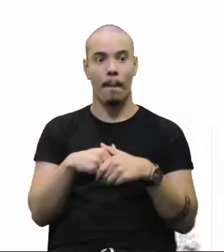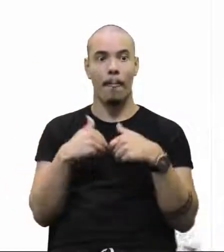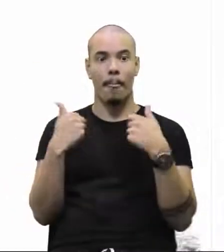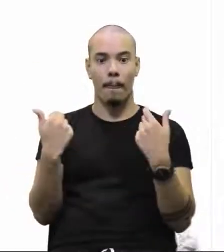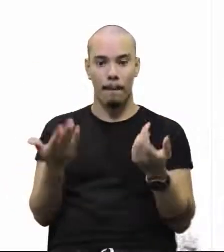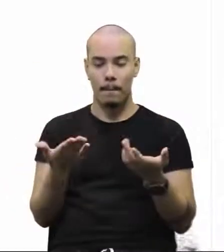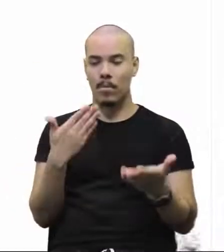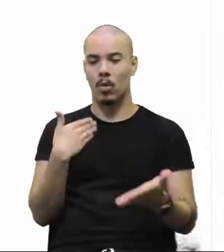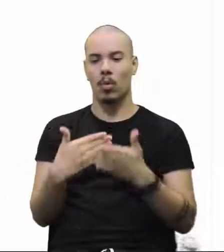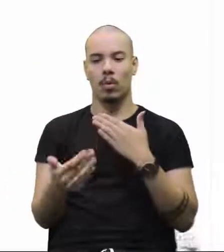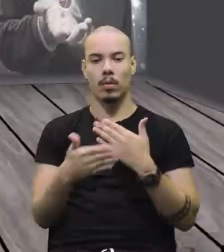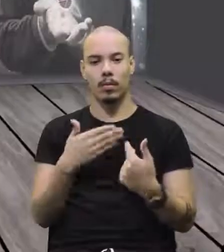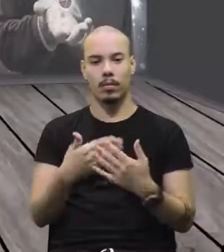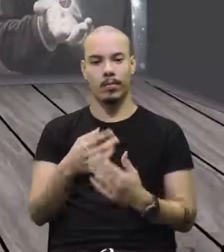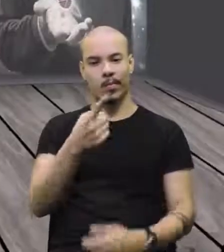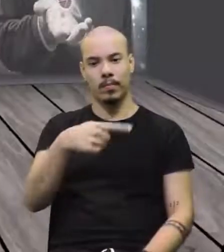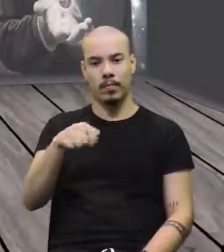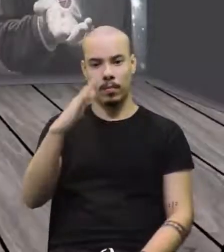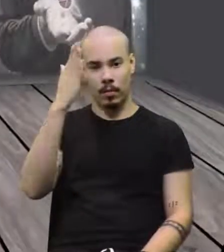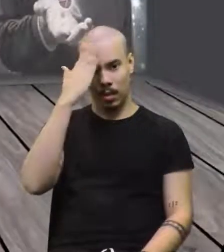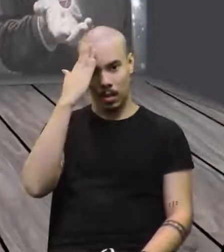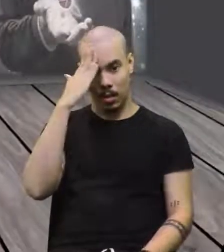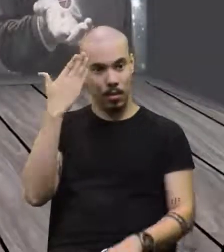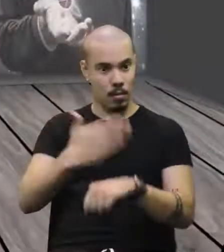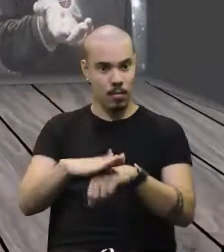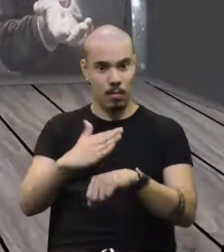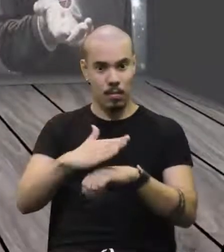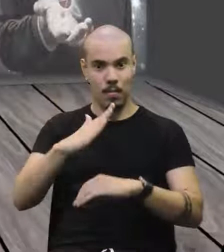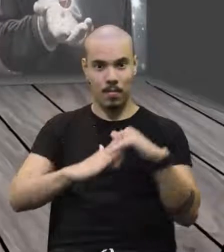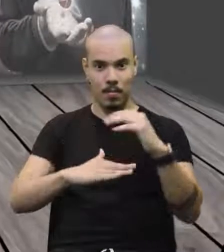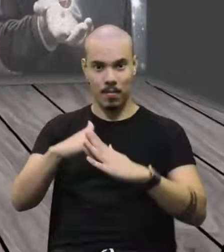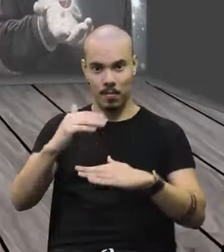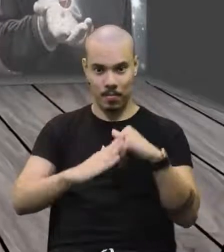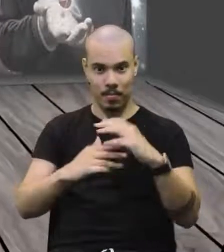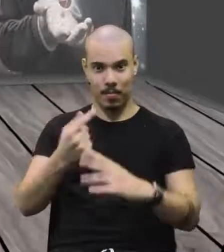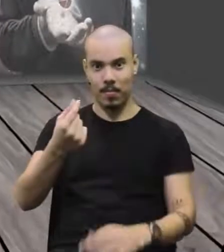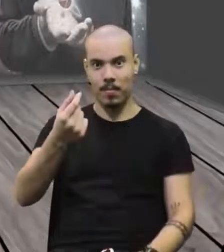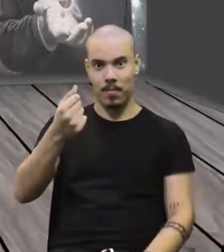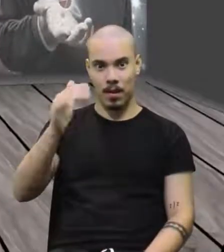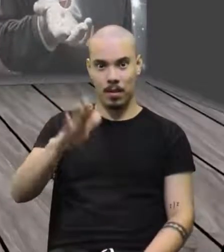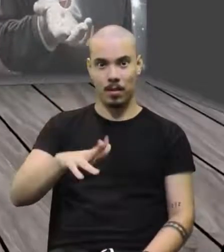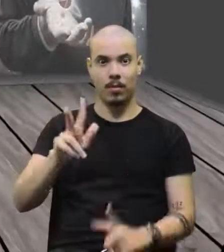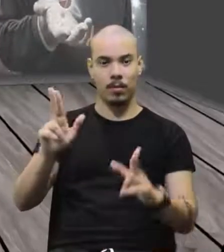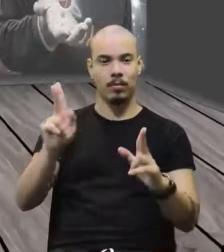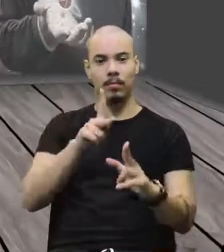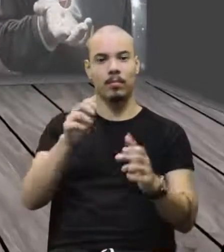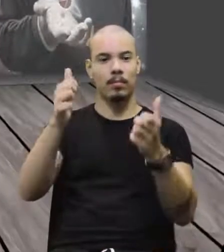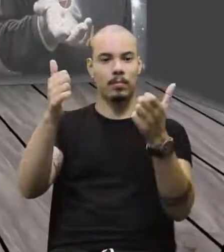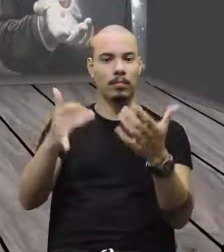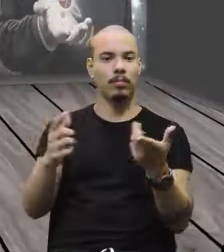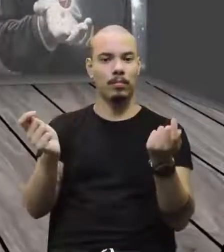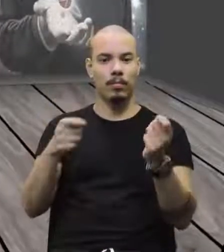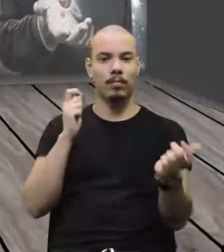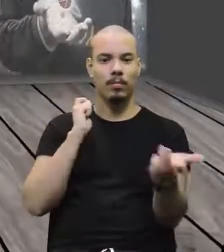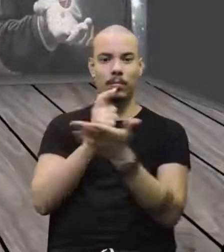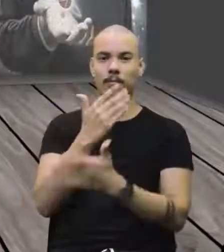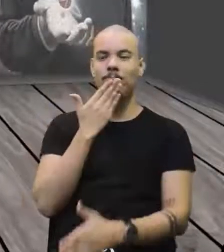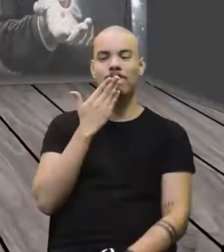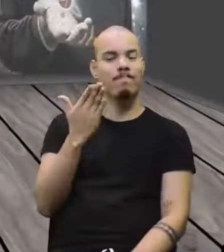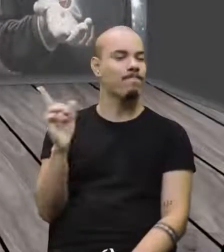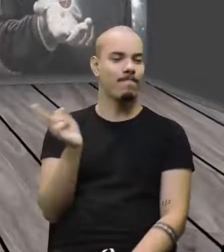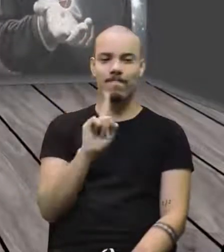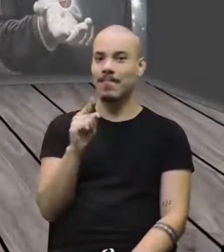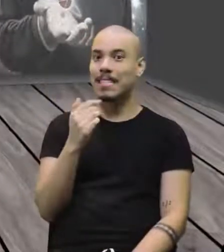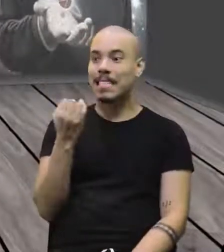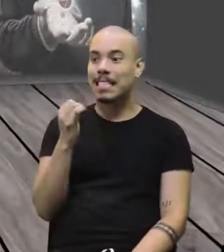coisa, vocês já sabem, botar na prática, aplicar baratinho, como o professor Décio falou. Vocês podem comprar, não pedir, né? Porque é